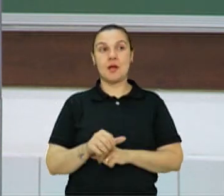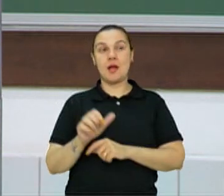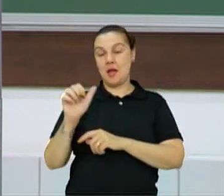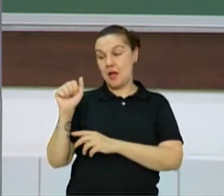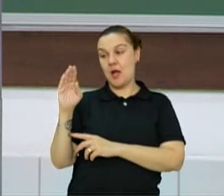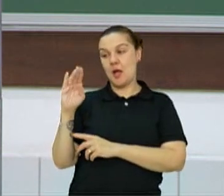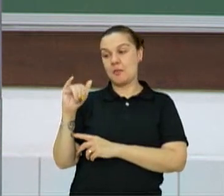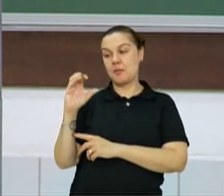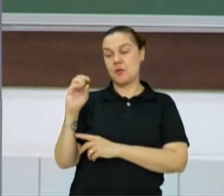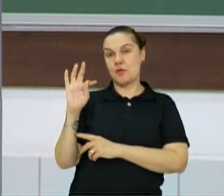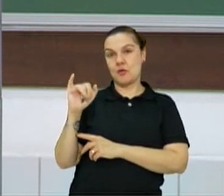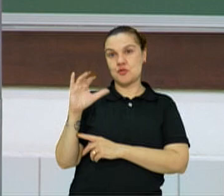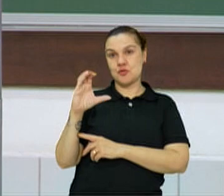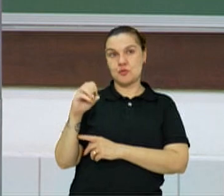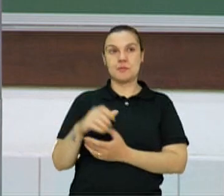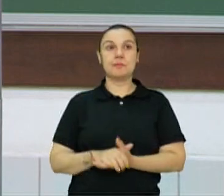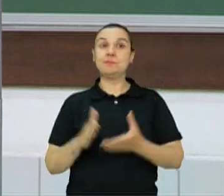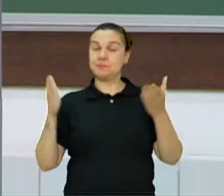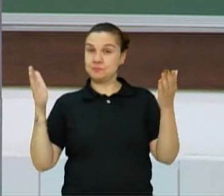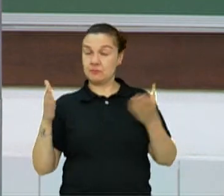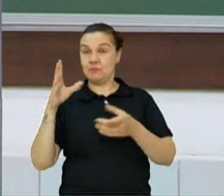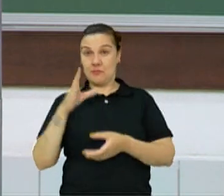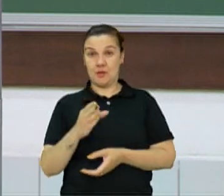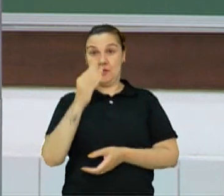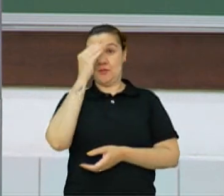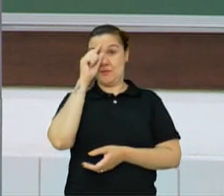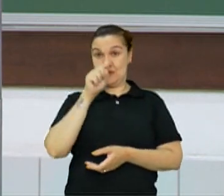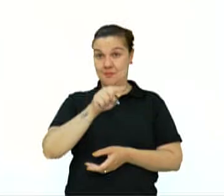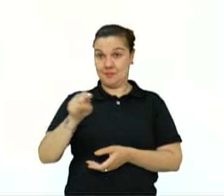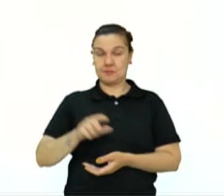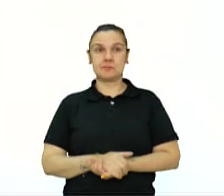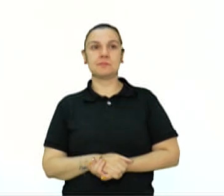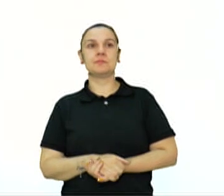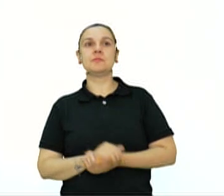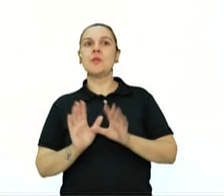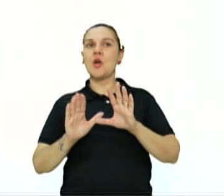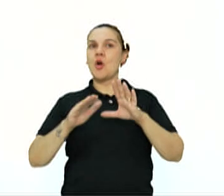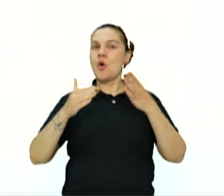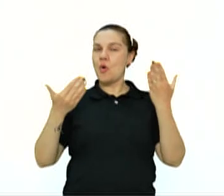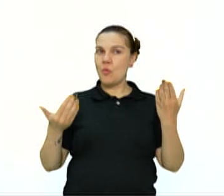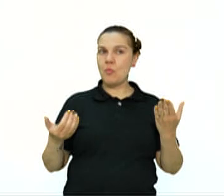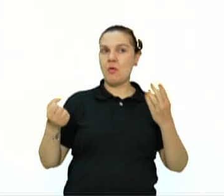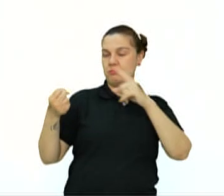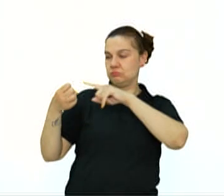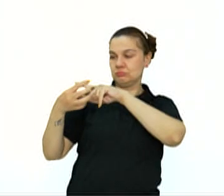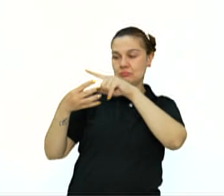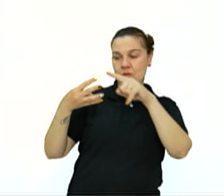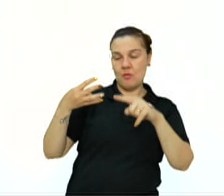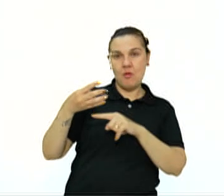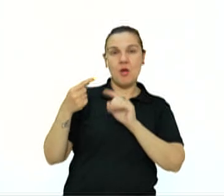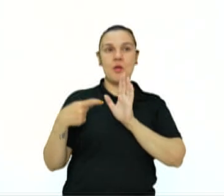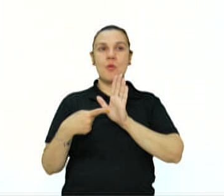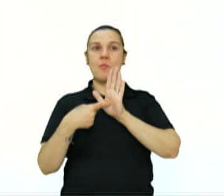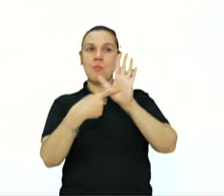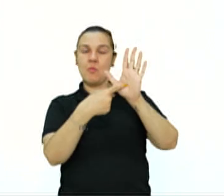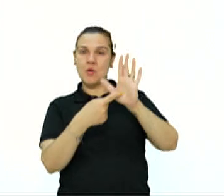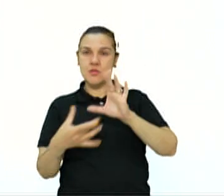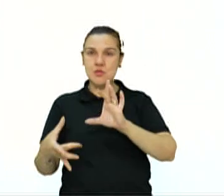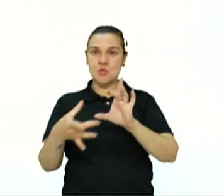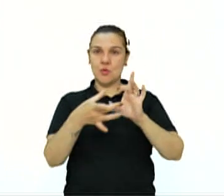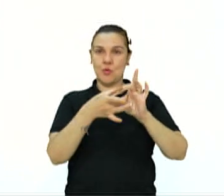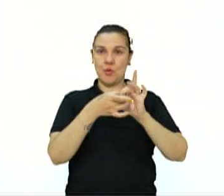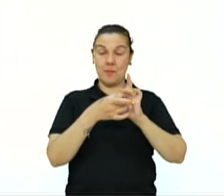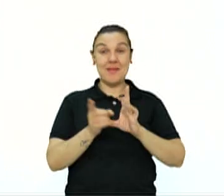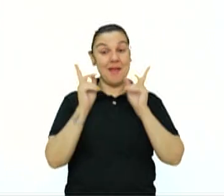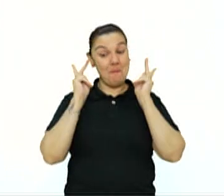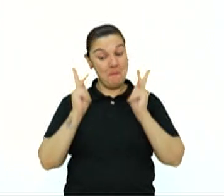meio abiótico. Vamos ver se vocês entenderam. Qual a alternativa que indica o conjunto de